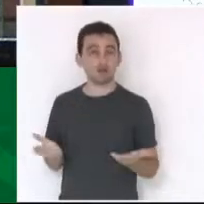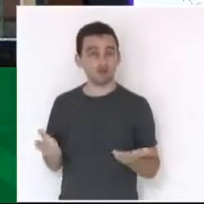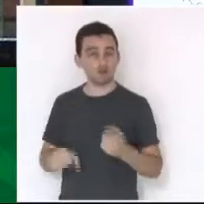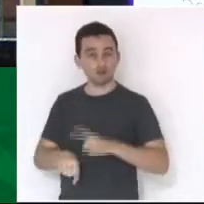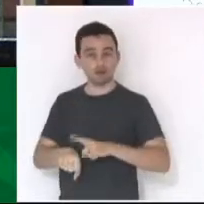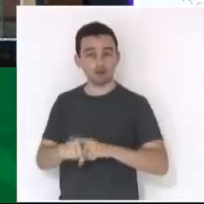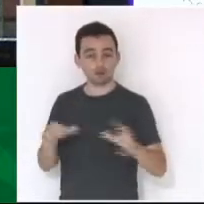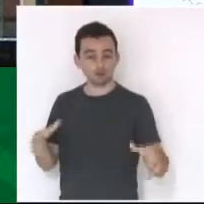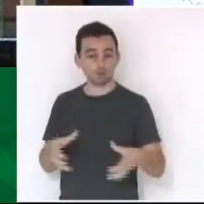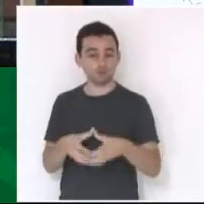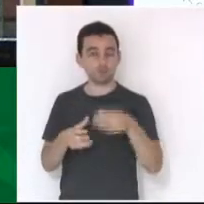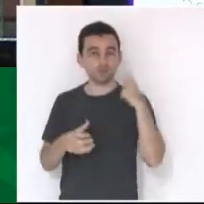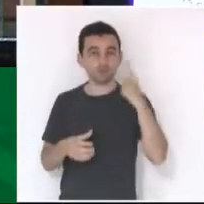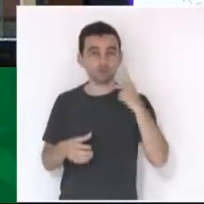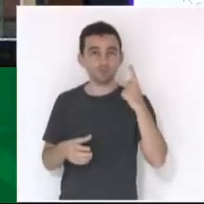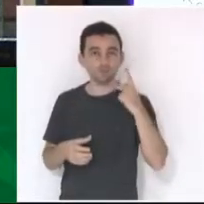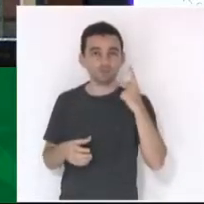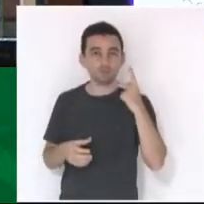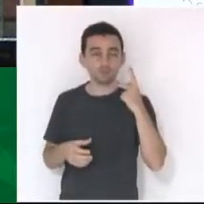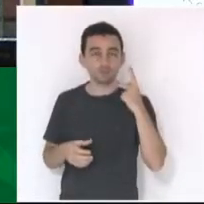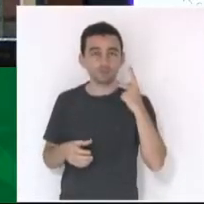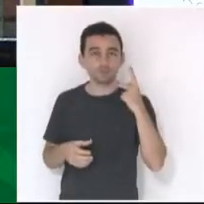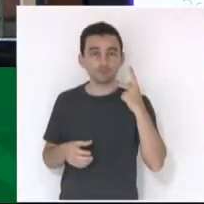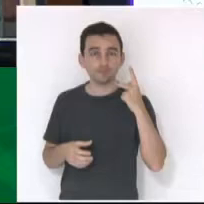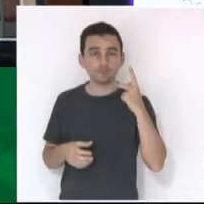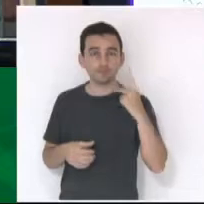o horário dos partidos políticos